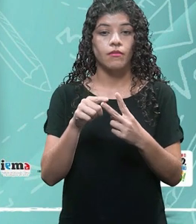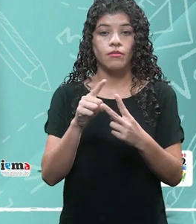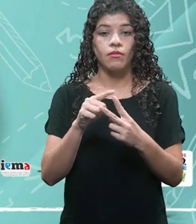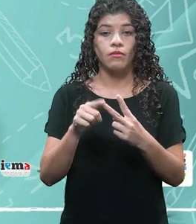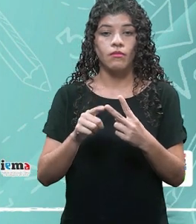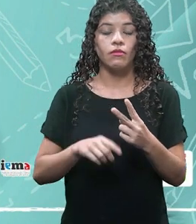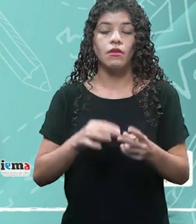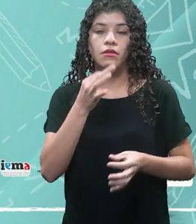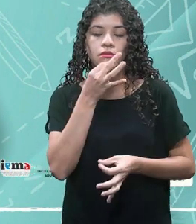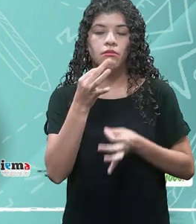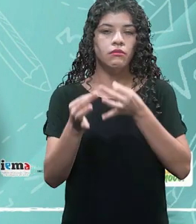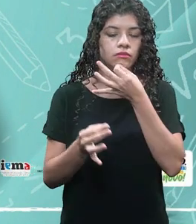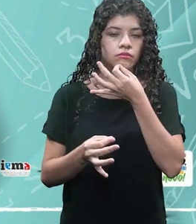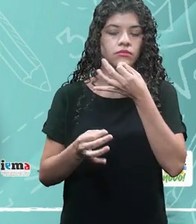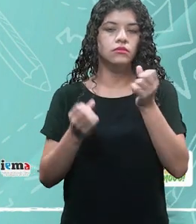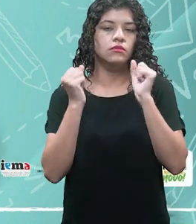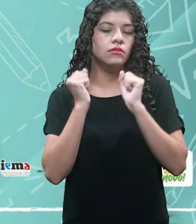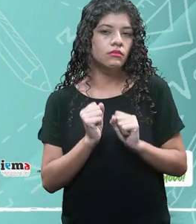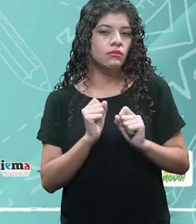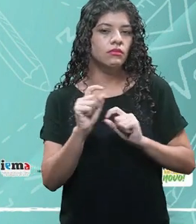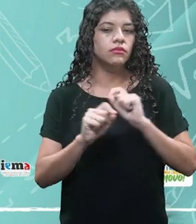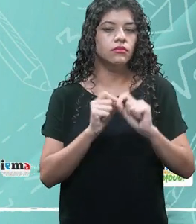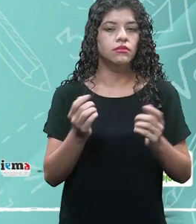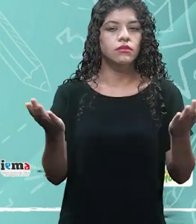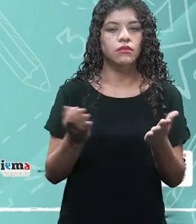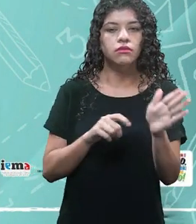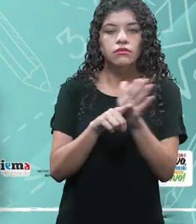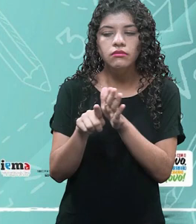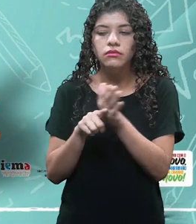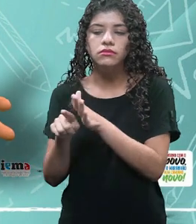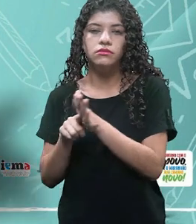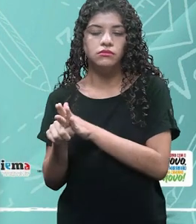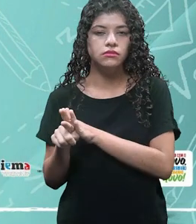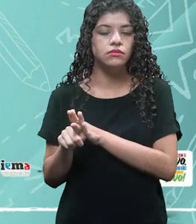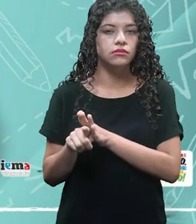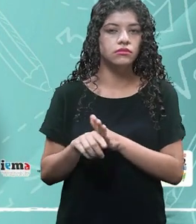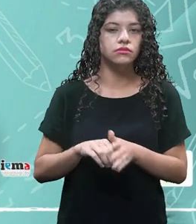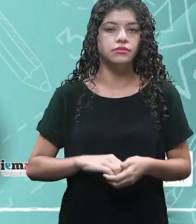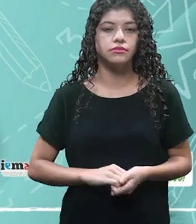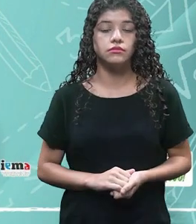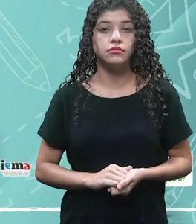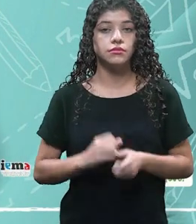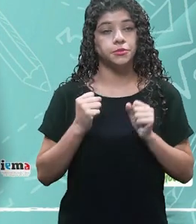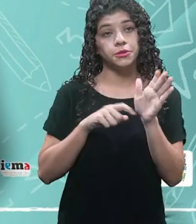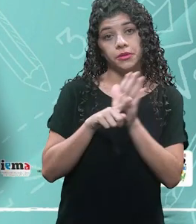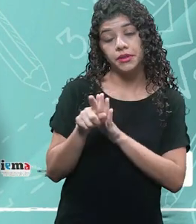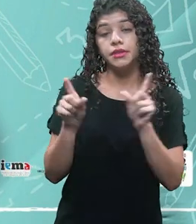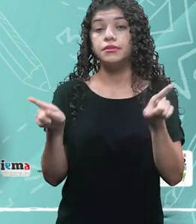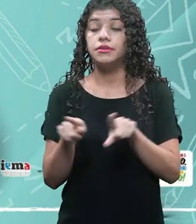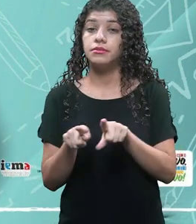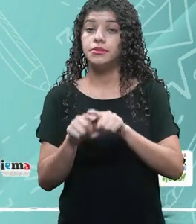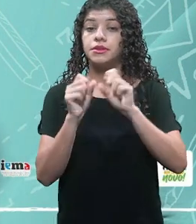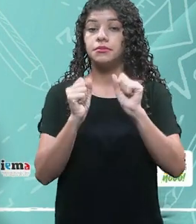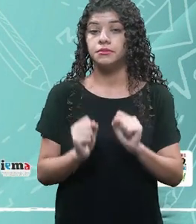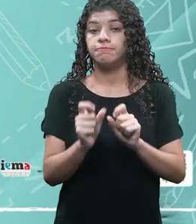eh indicações que a gente pode fazer quando vai question fazer um questionamento de texto né a gente pode fazer perguntas a gente